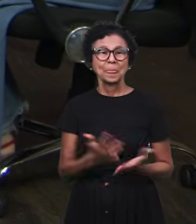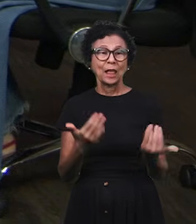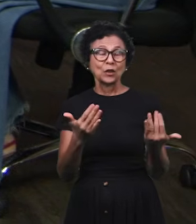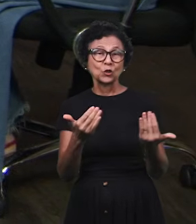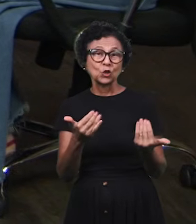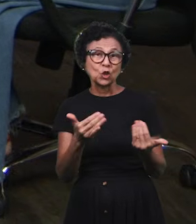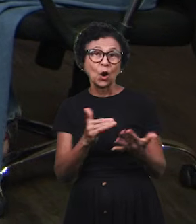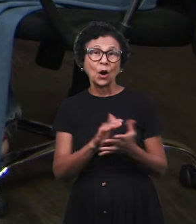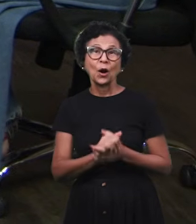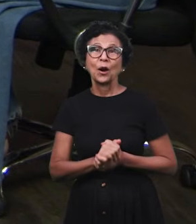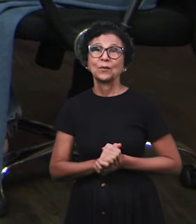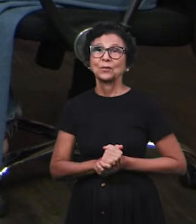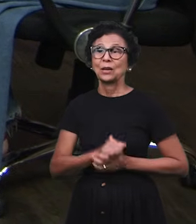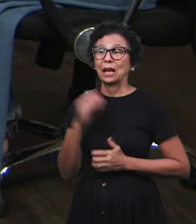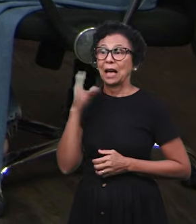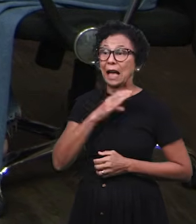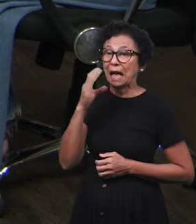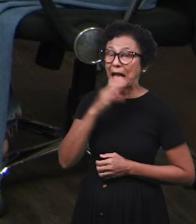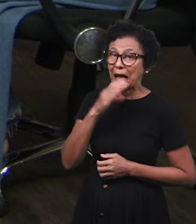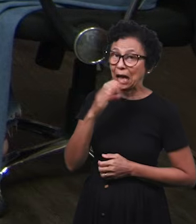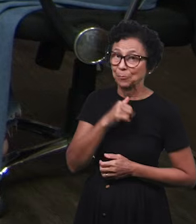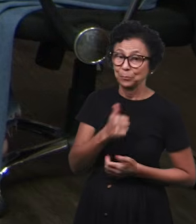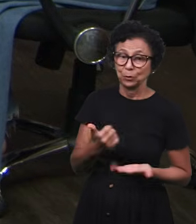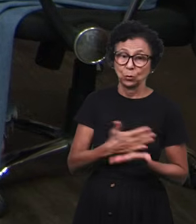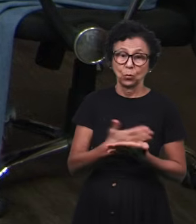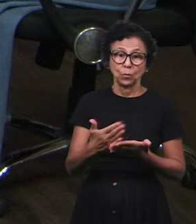vem. Até porque, Carla,